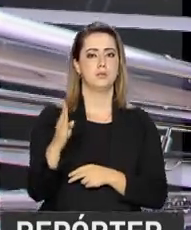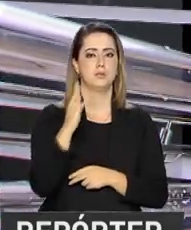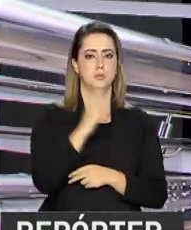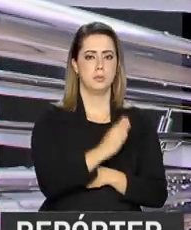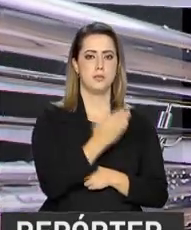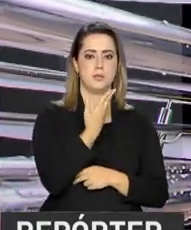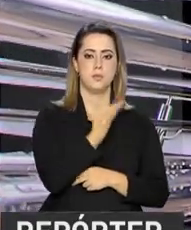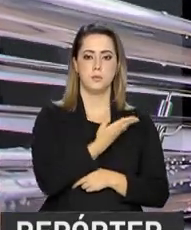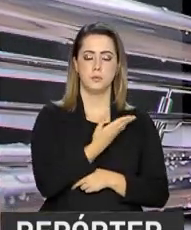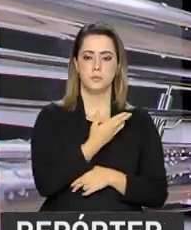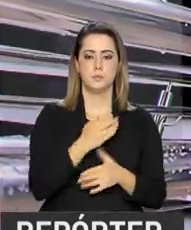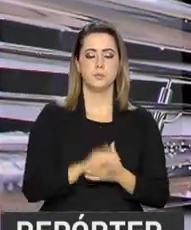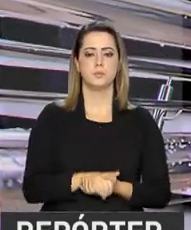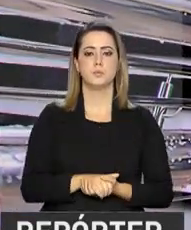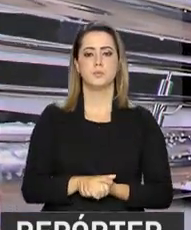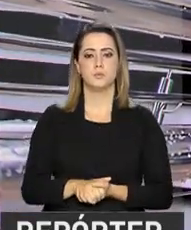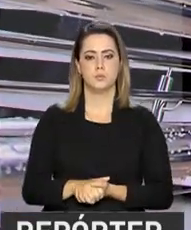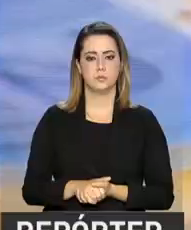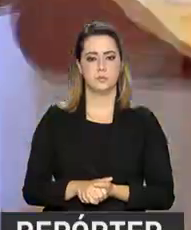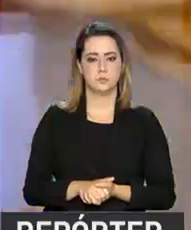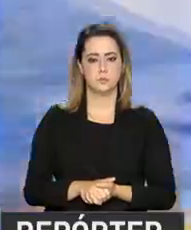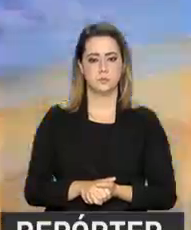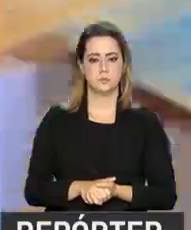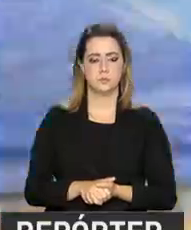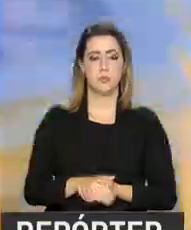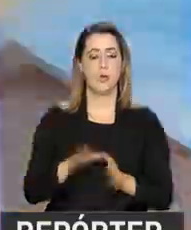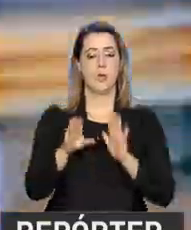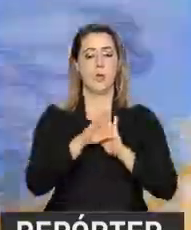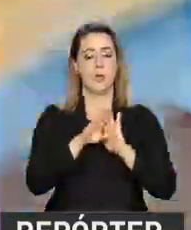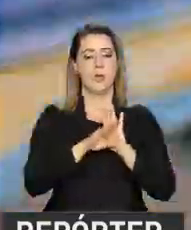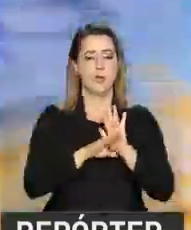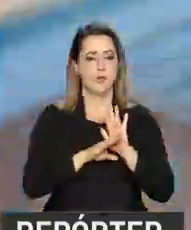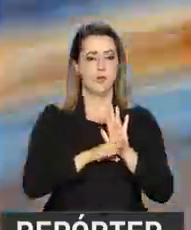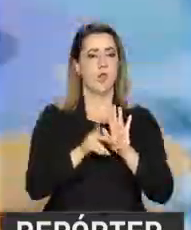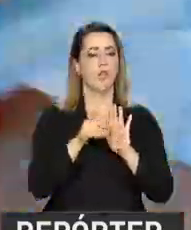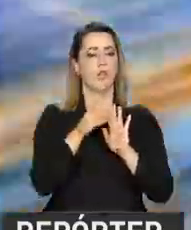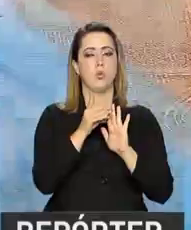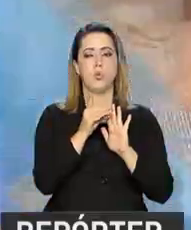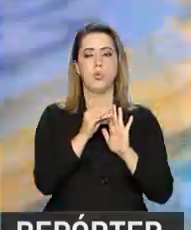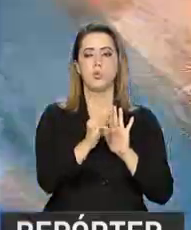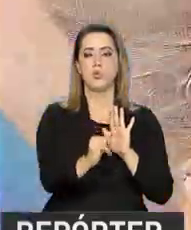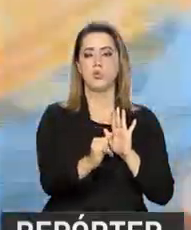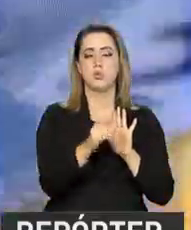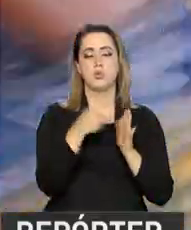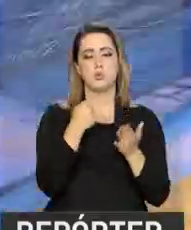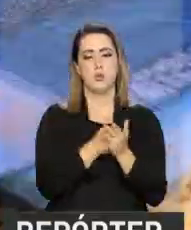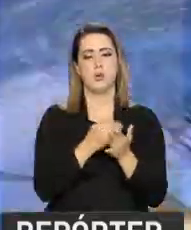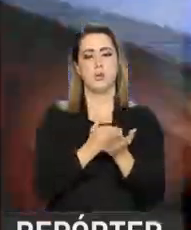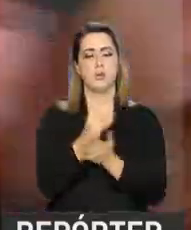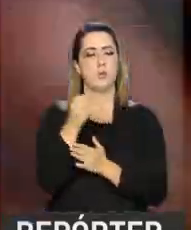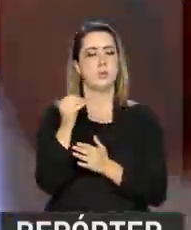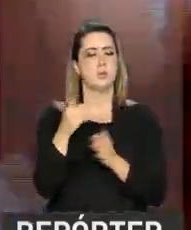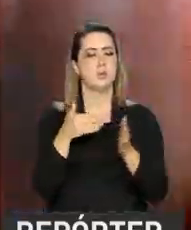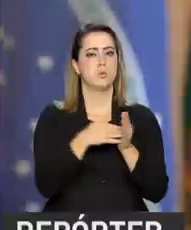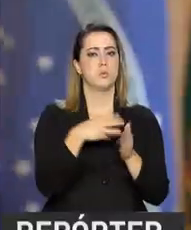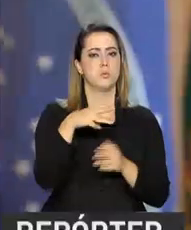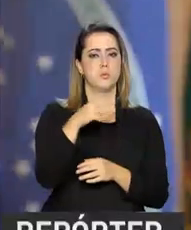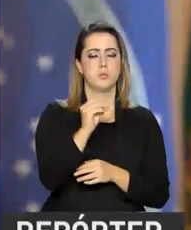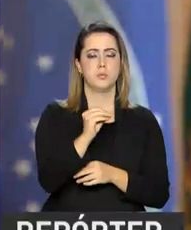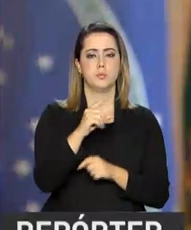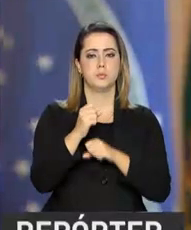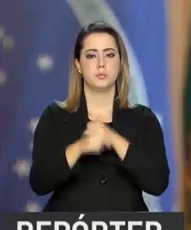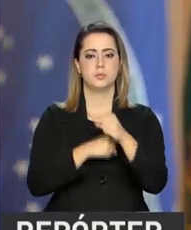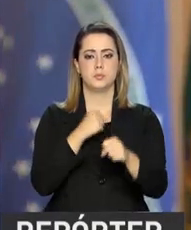e empregados públicos, o Banco do Brasil. O calendário de pagamento começa em outubro e vai até março do ano que vem.